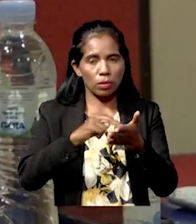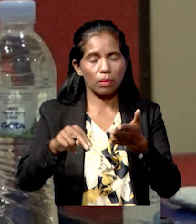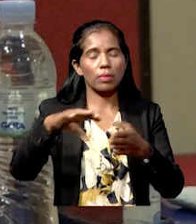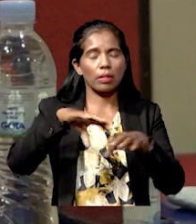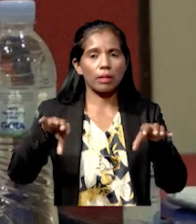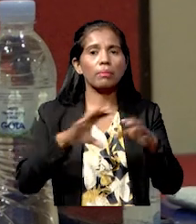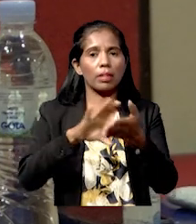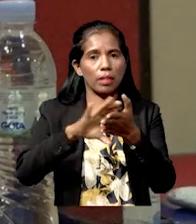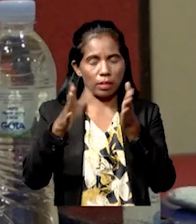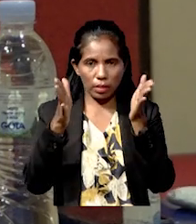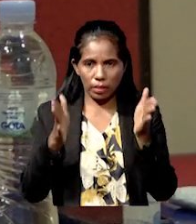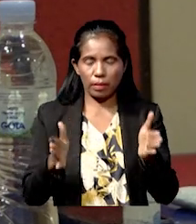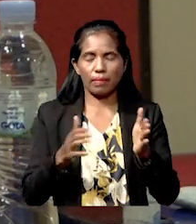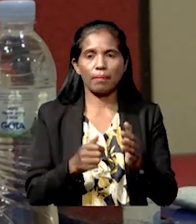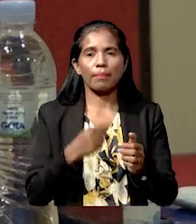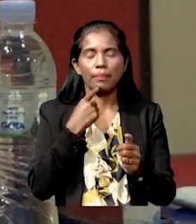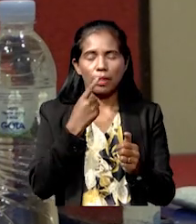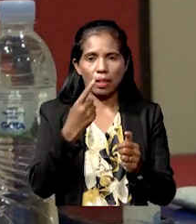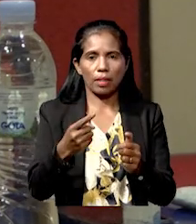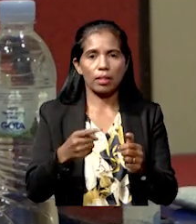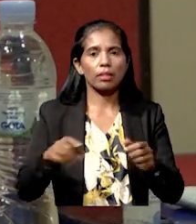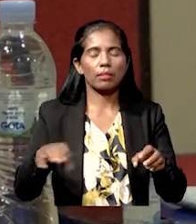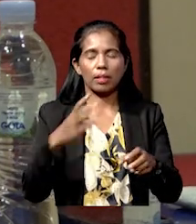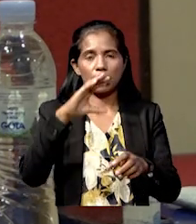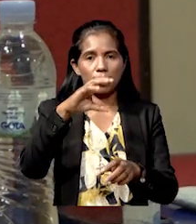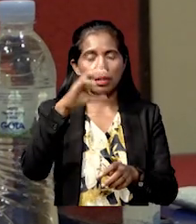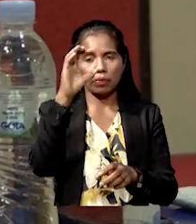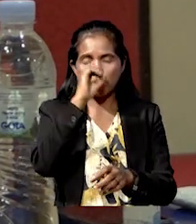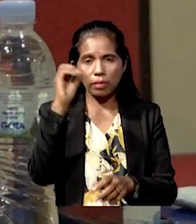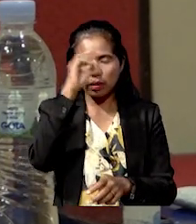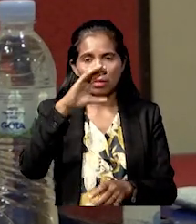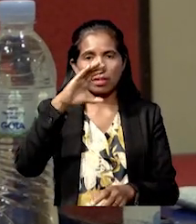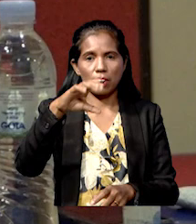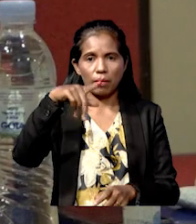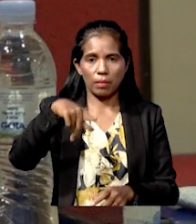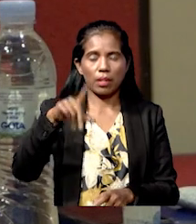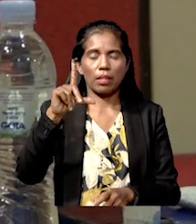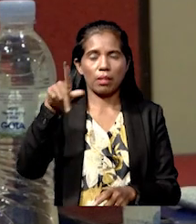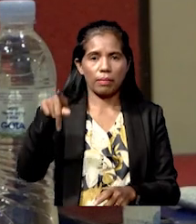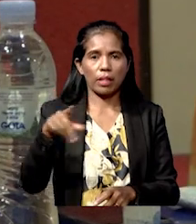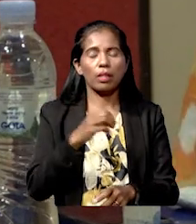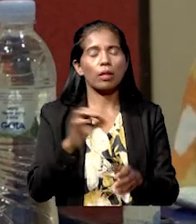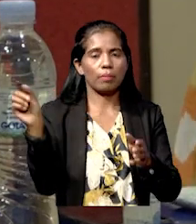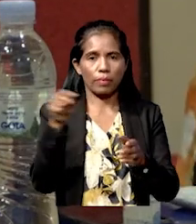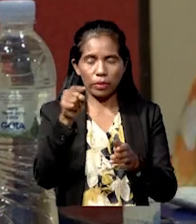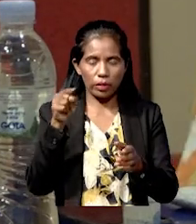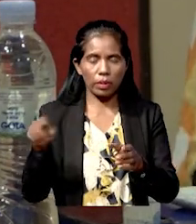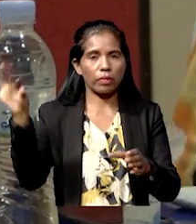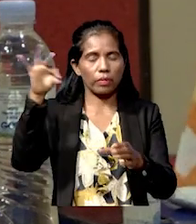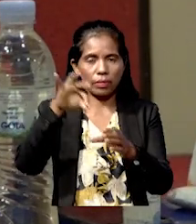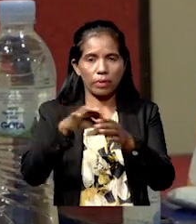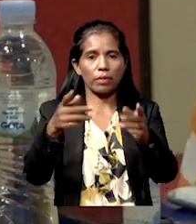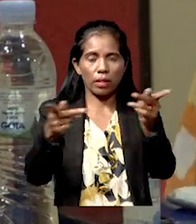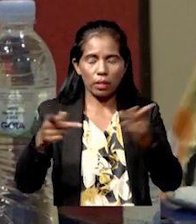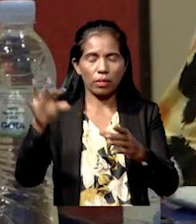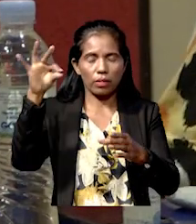observação que realizou, a Missão de Observação Eleitoral da CPLP constatou que os centros de votação estavam